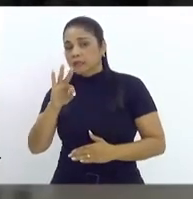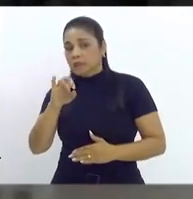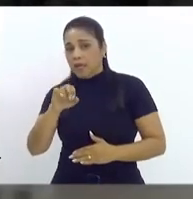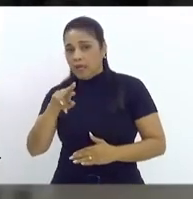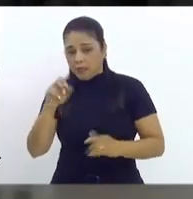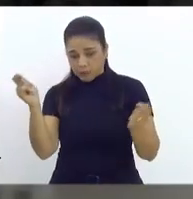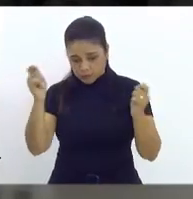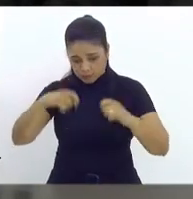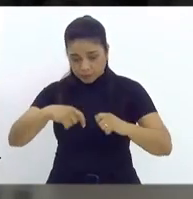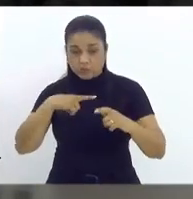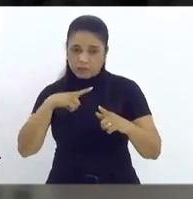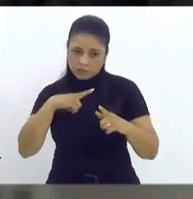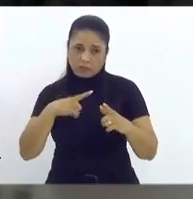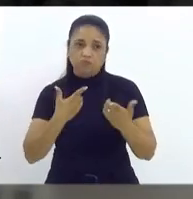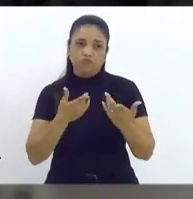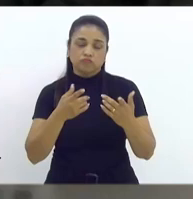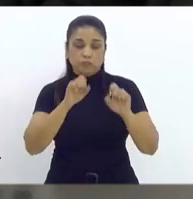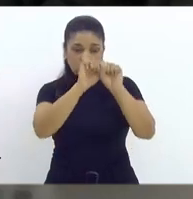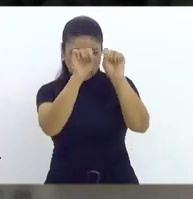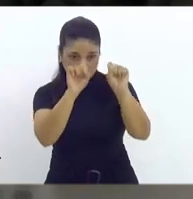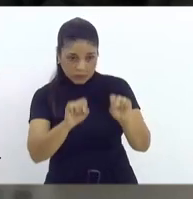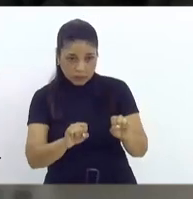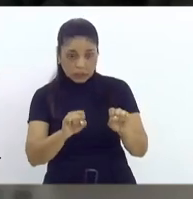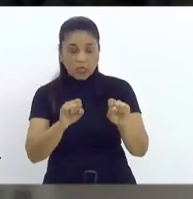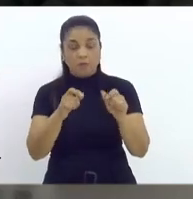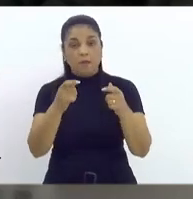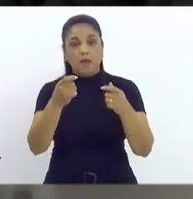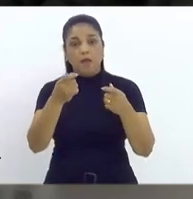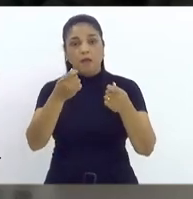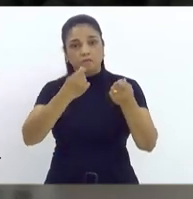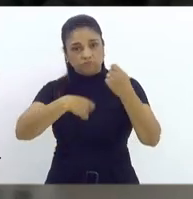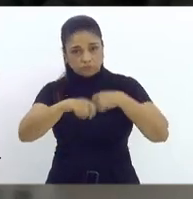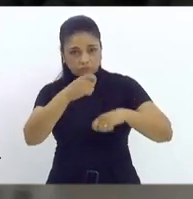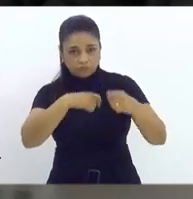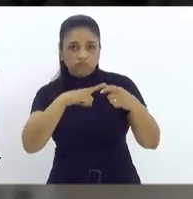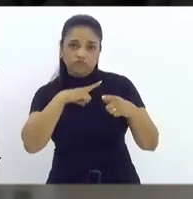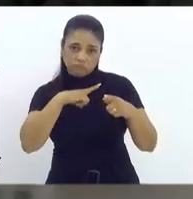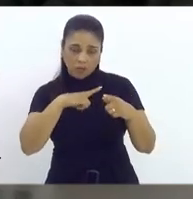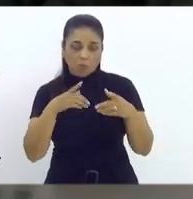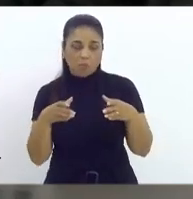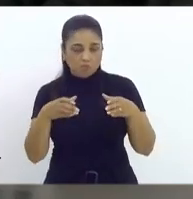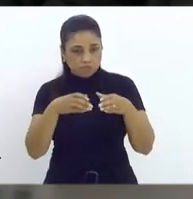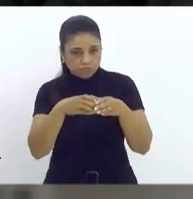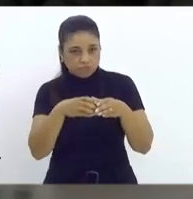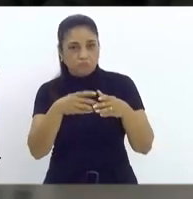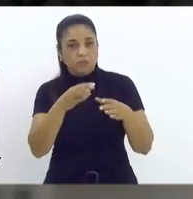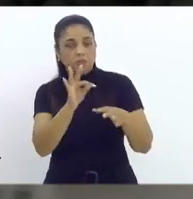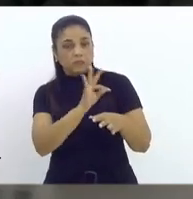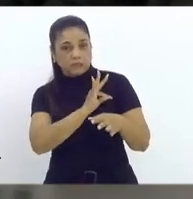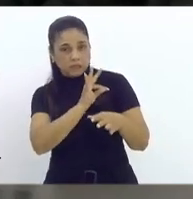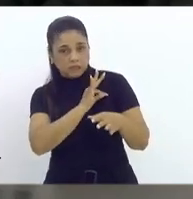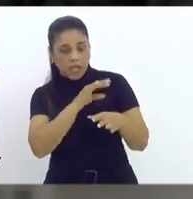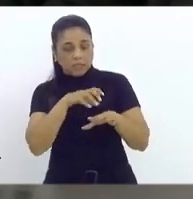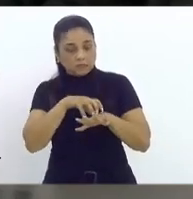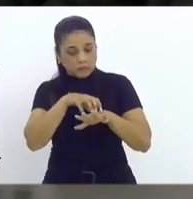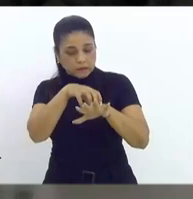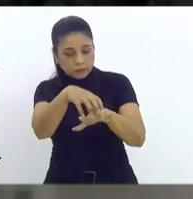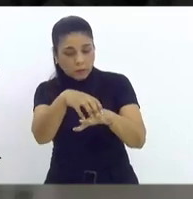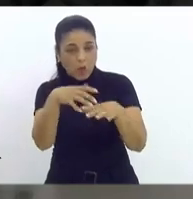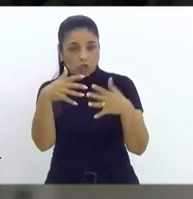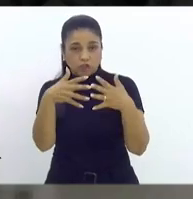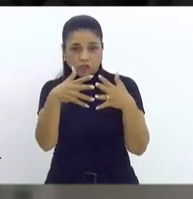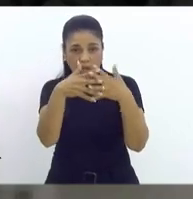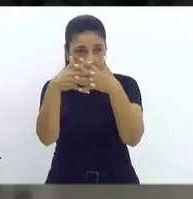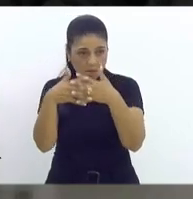somos um sistema hidráulico de gestão, de administração, então tem uma capacidade técnica dos dutos, diferente de um transporte por caminhão, que você bota